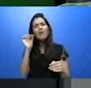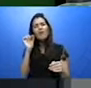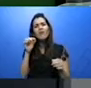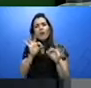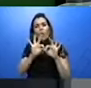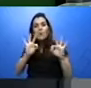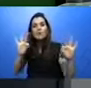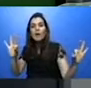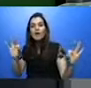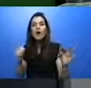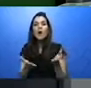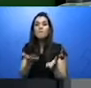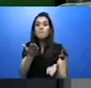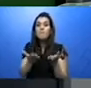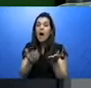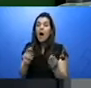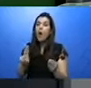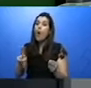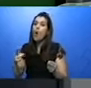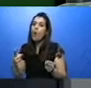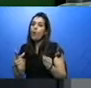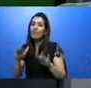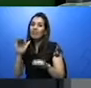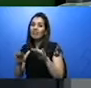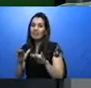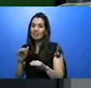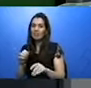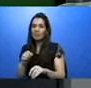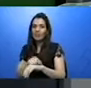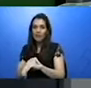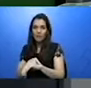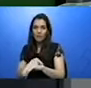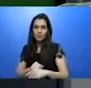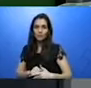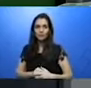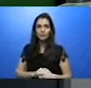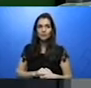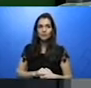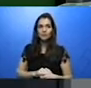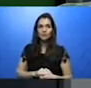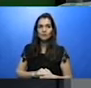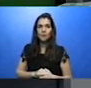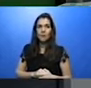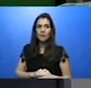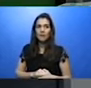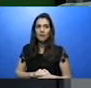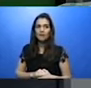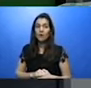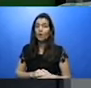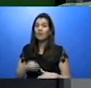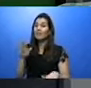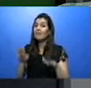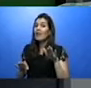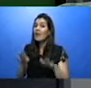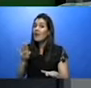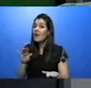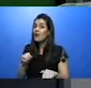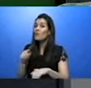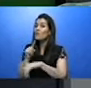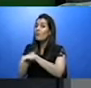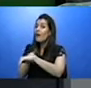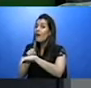tempo. Então, vamos lá. 14 meses. O que eu estou medindo aqui? Isso mesmo, tempo. Então, vem